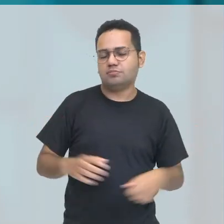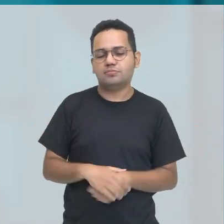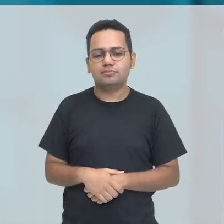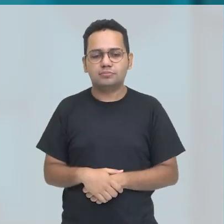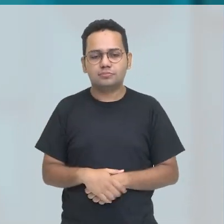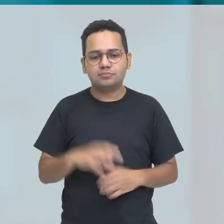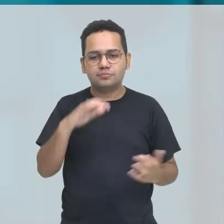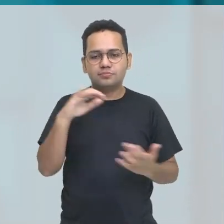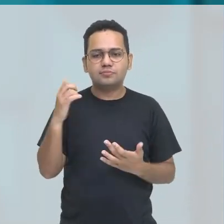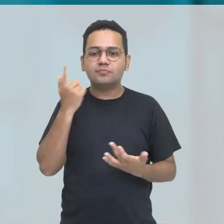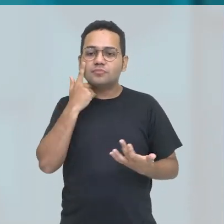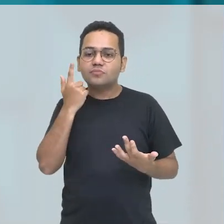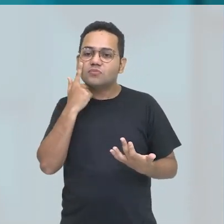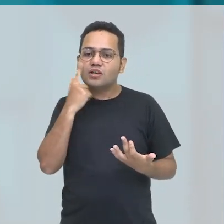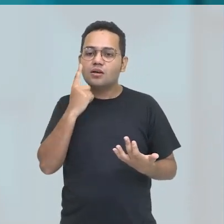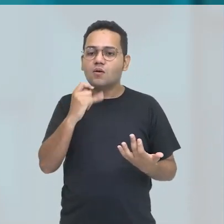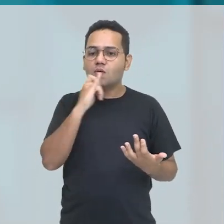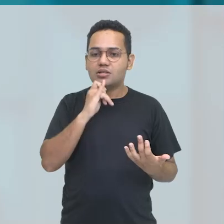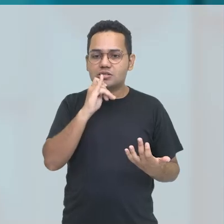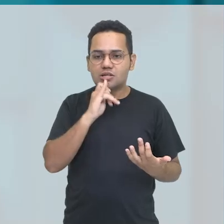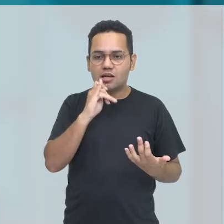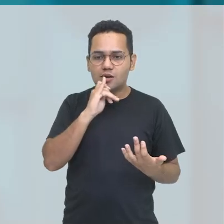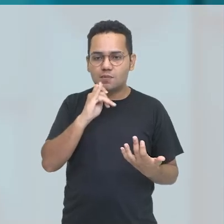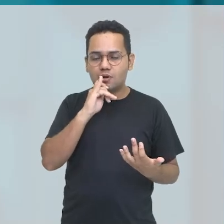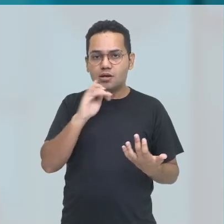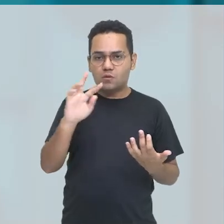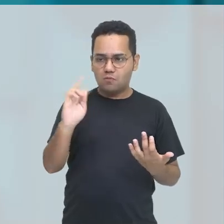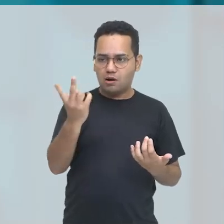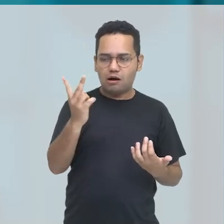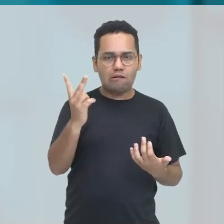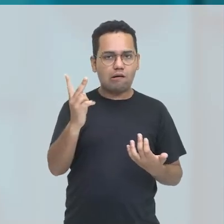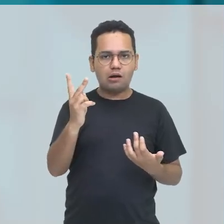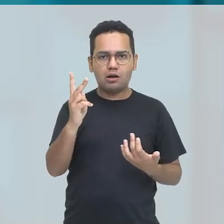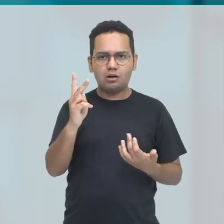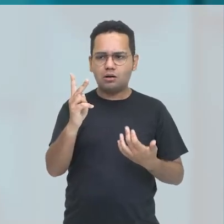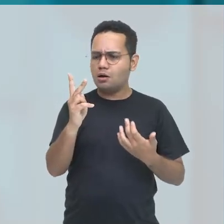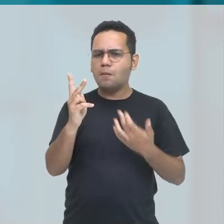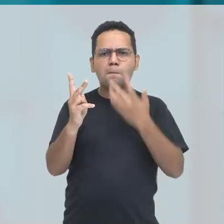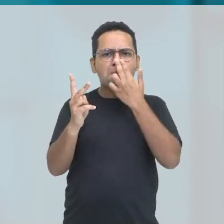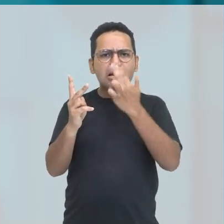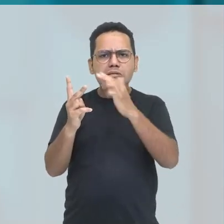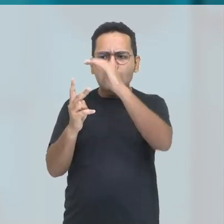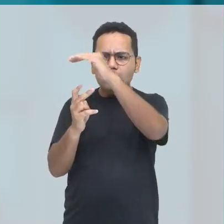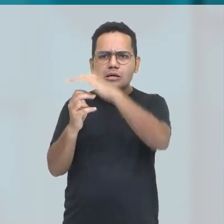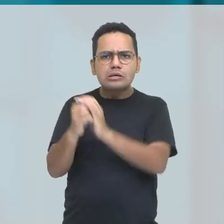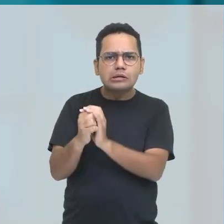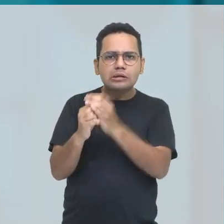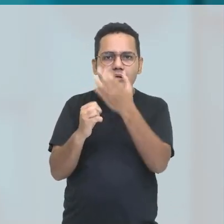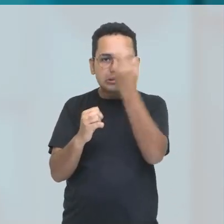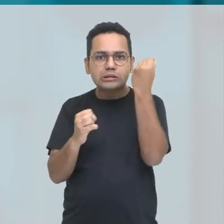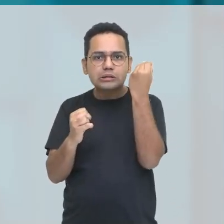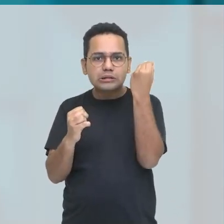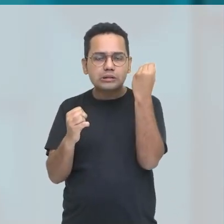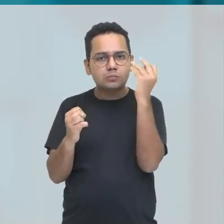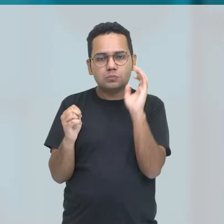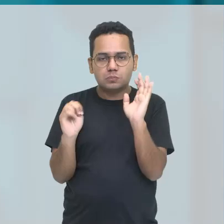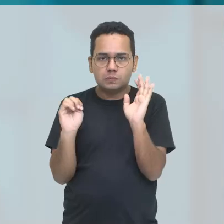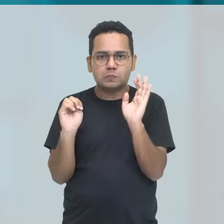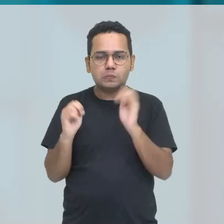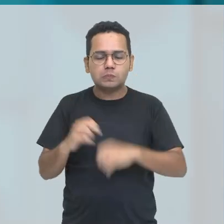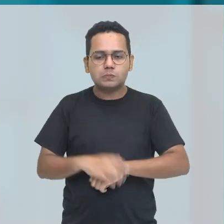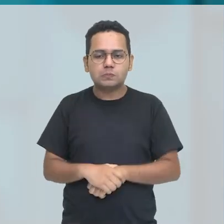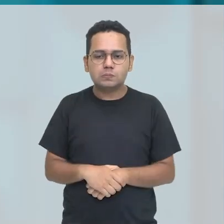alguns exemplos onde o H não é pronunciado, especialmente aquelas palavrinhas que tem o H no meio dela. O H ali passa